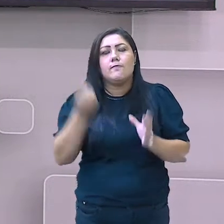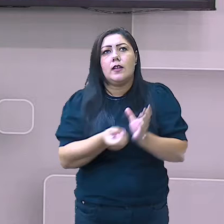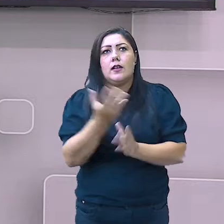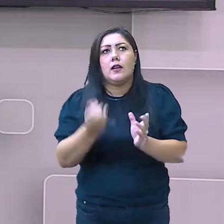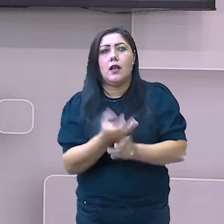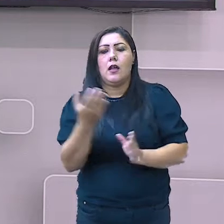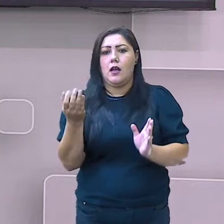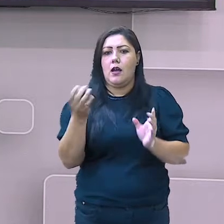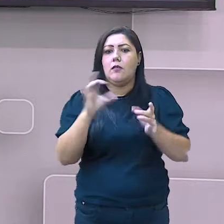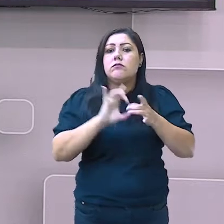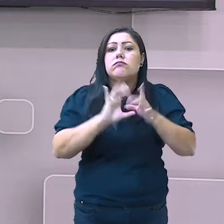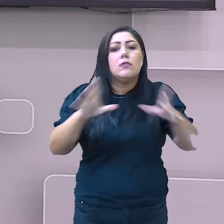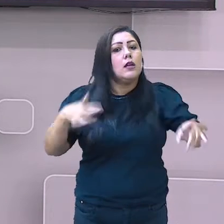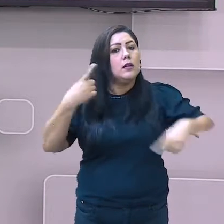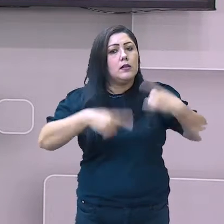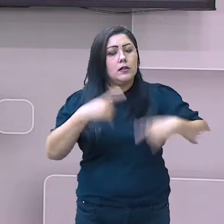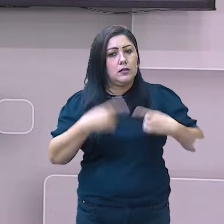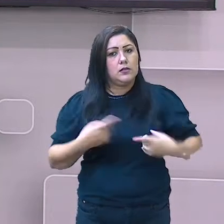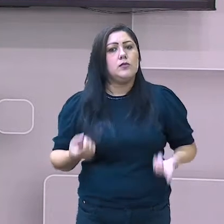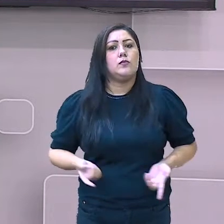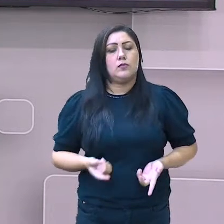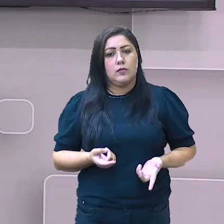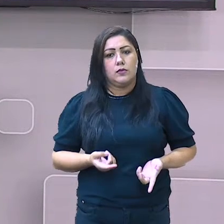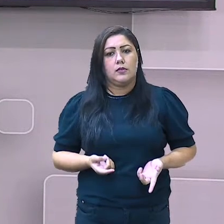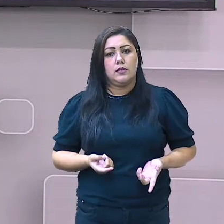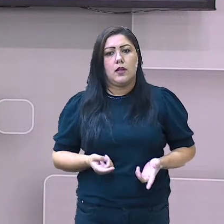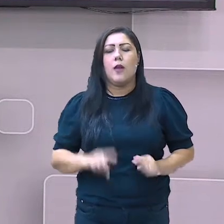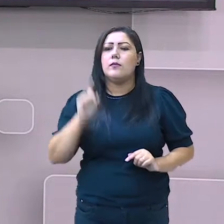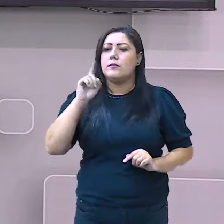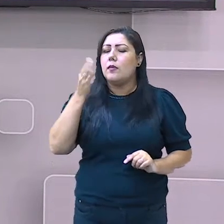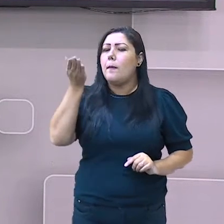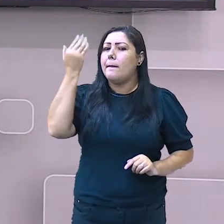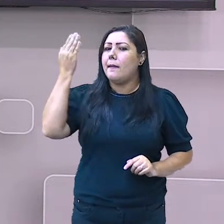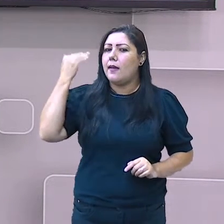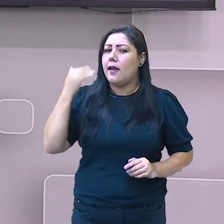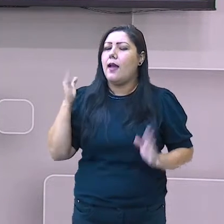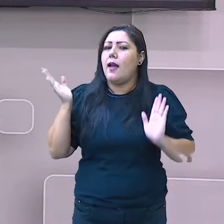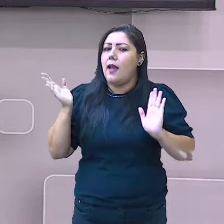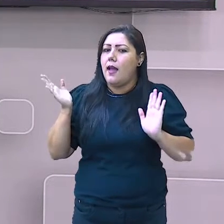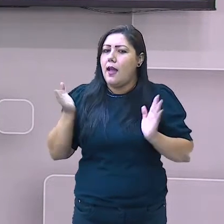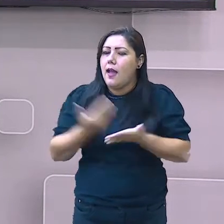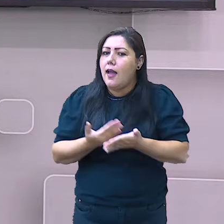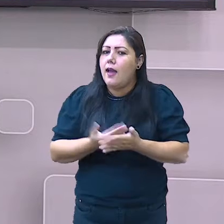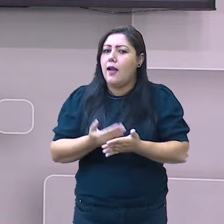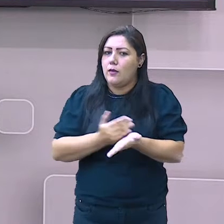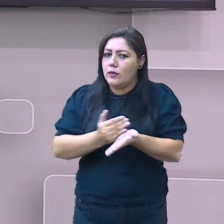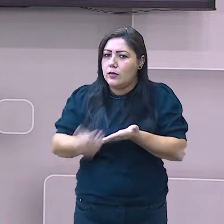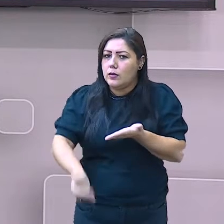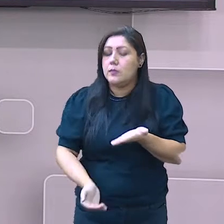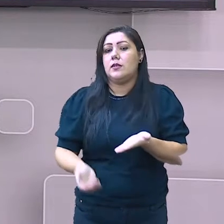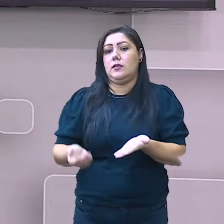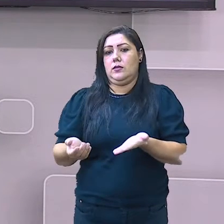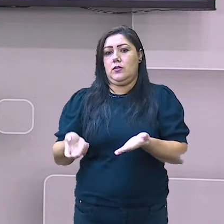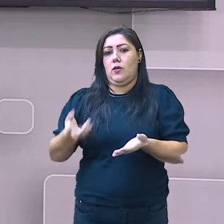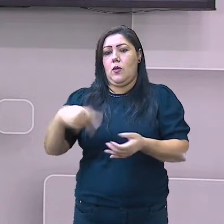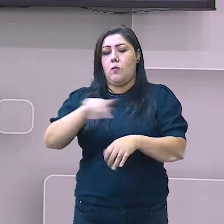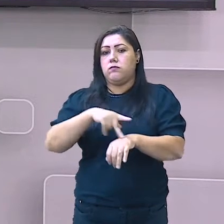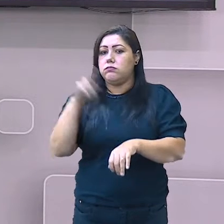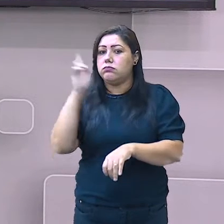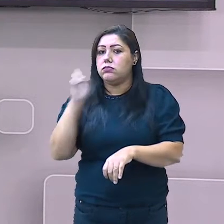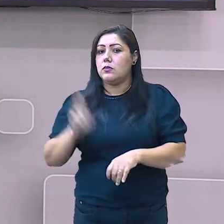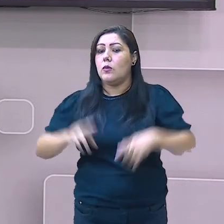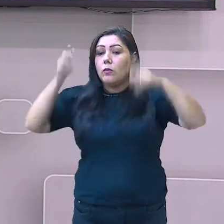monarquia constitucional. Nós vimos no início da aula que a Rússia imperial ela era